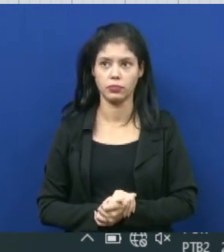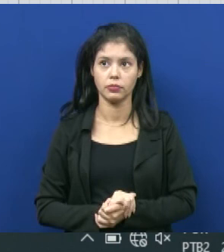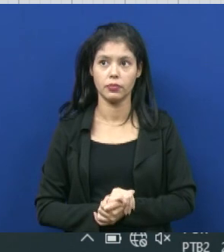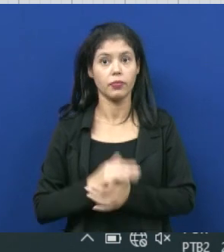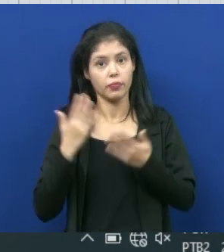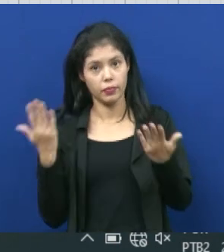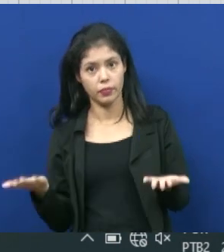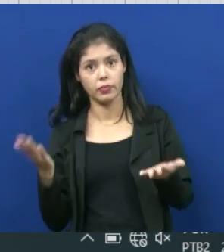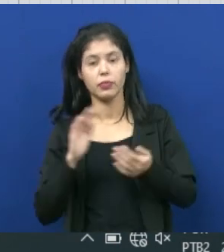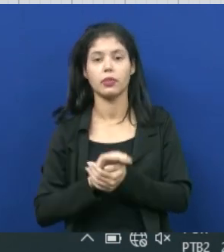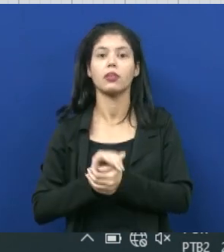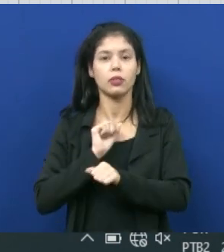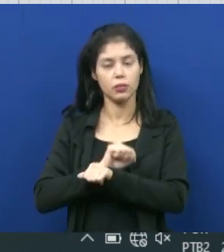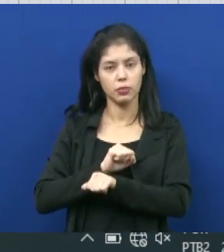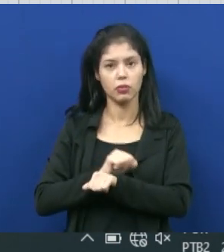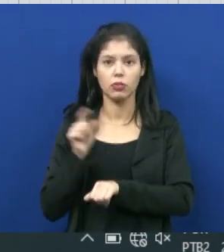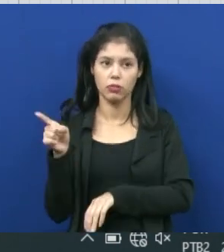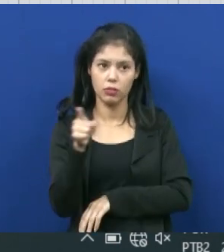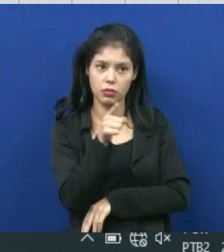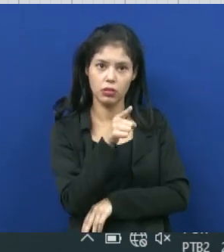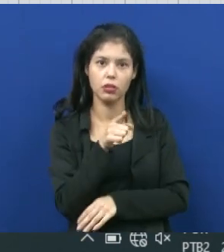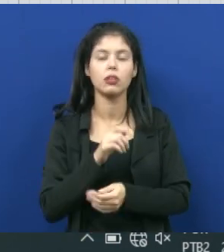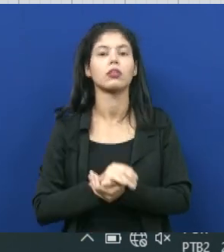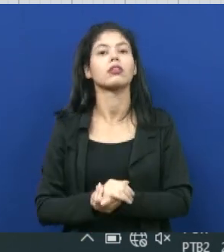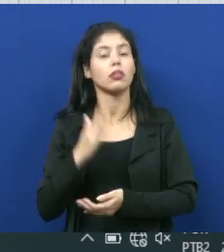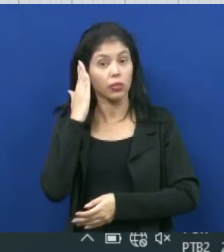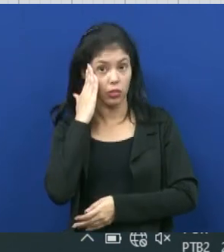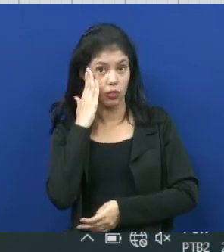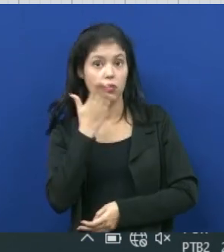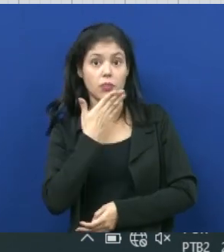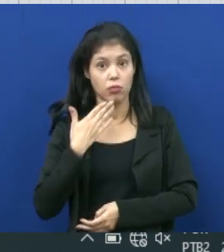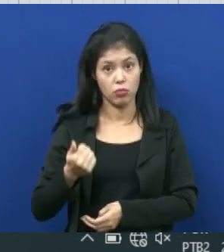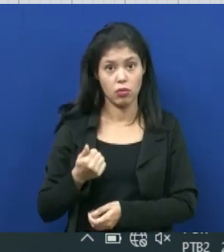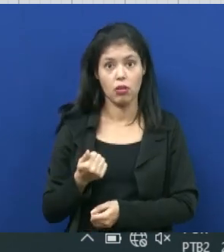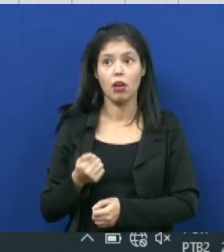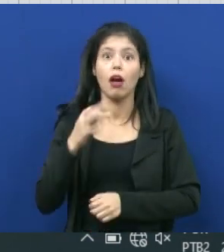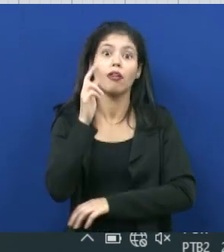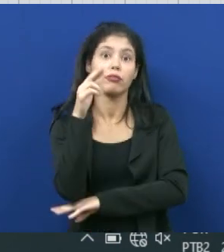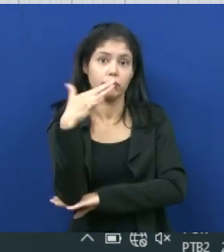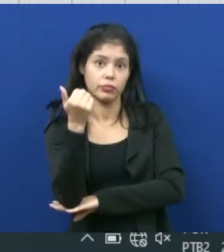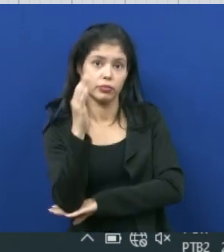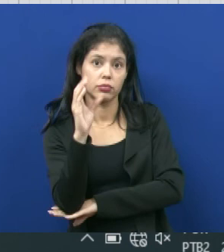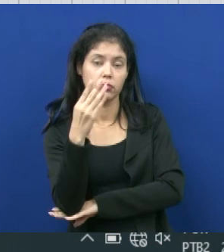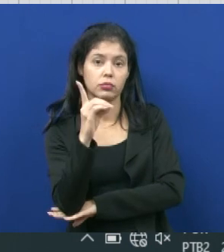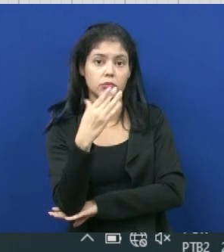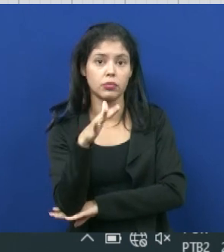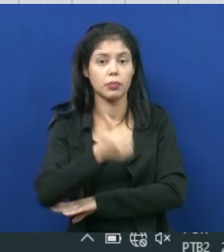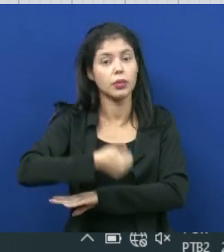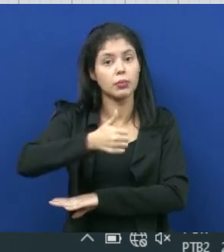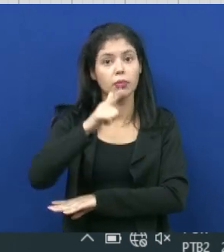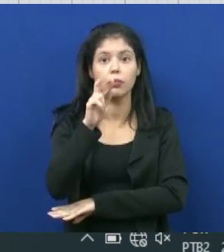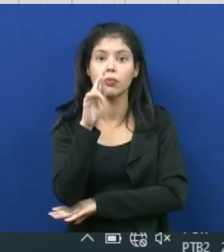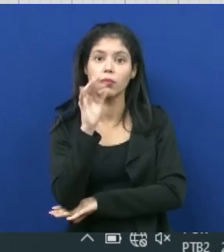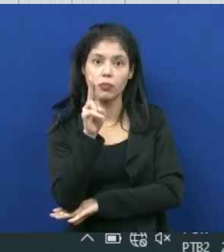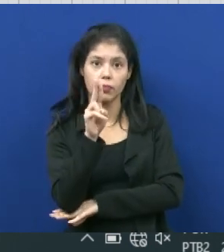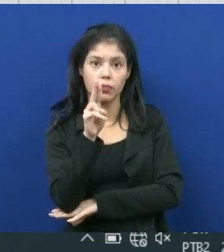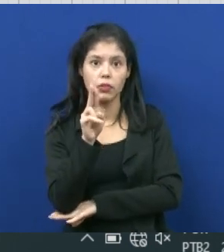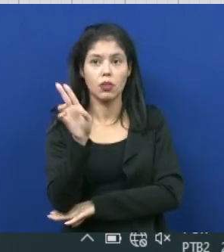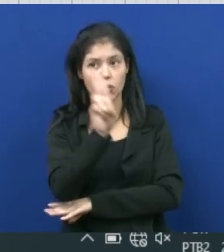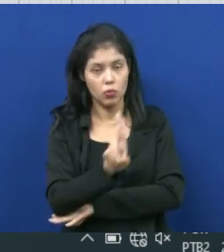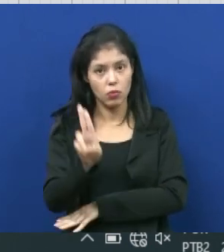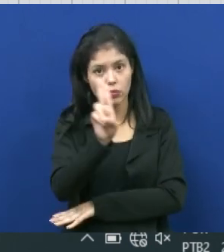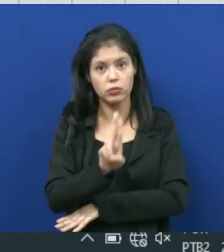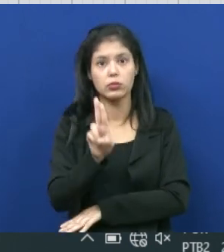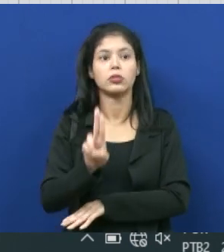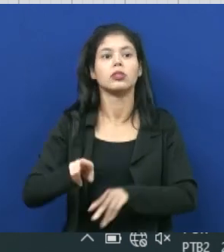Então é isso. Eu espero que vocês tenham entendido melhor um pouco de função do primeiro grau com o uso do